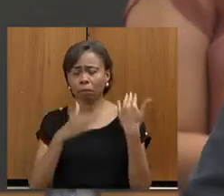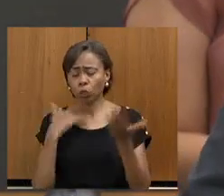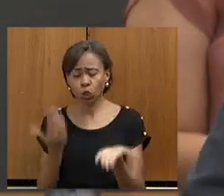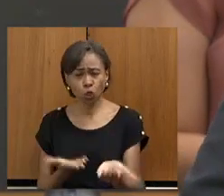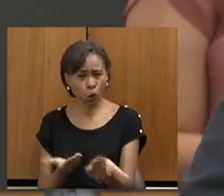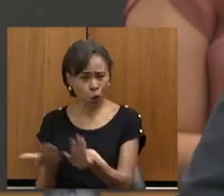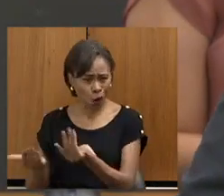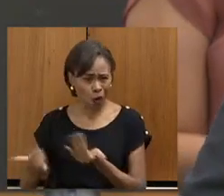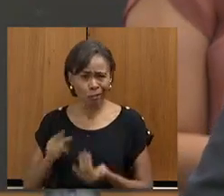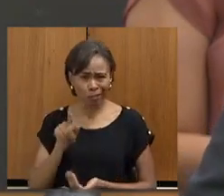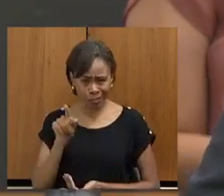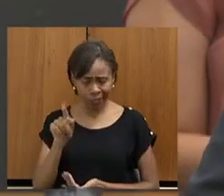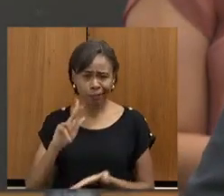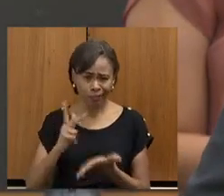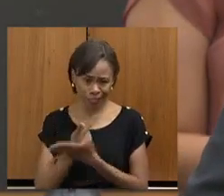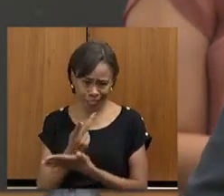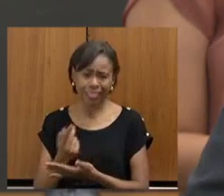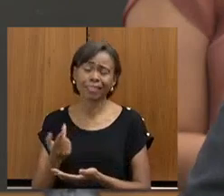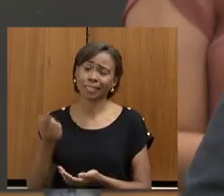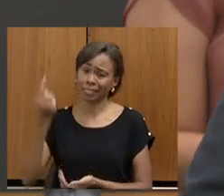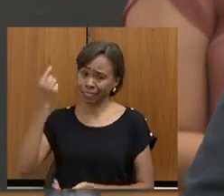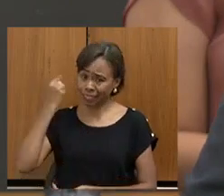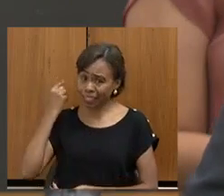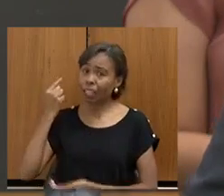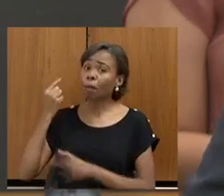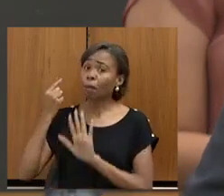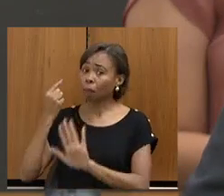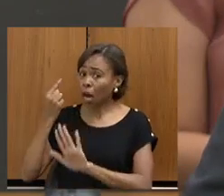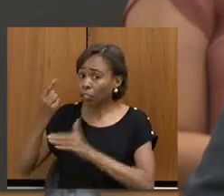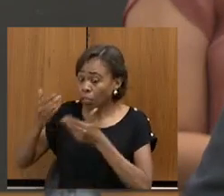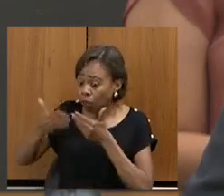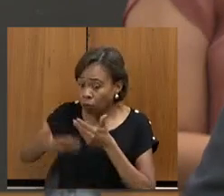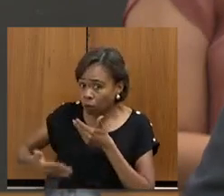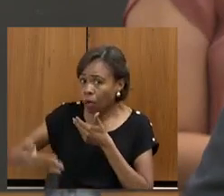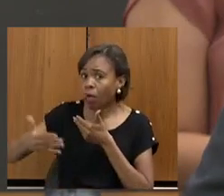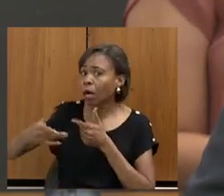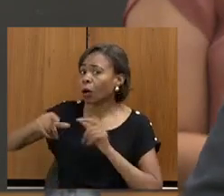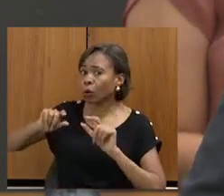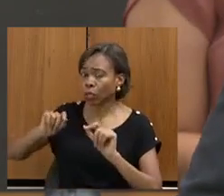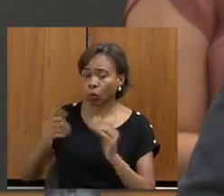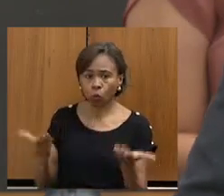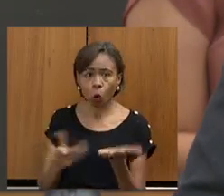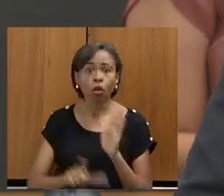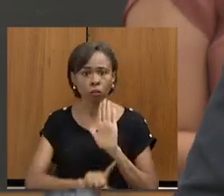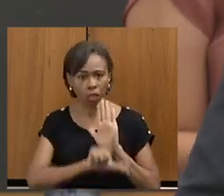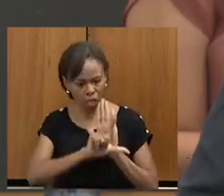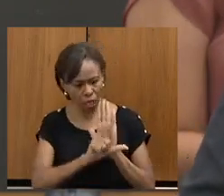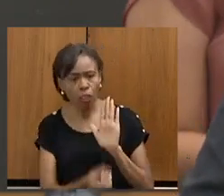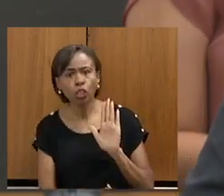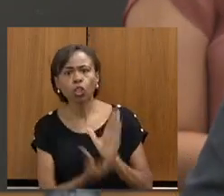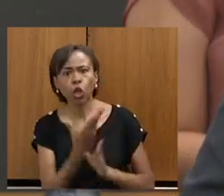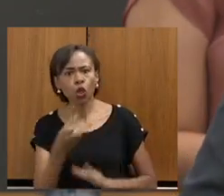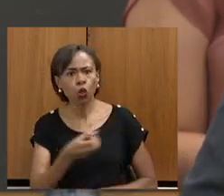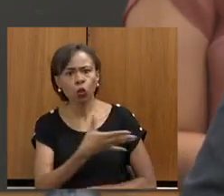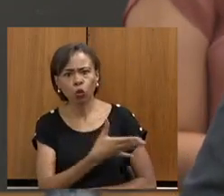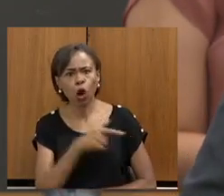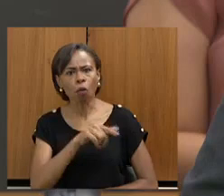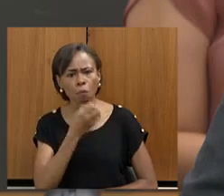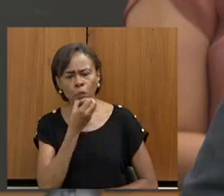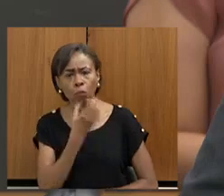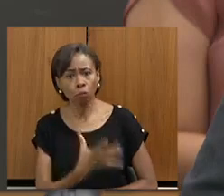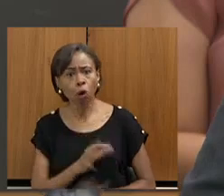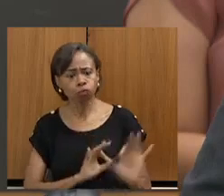mas pode ter certeza que, depois daquele fato, hoje nós temos uma legislação muito bem aprimorada, uma